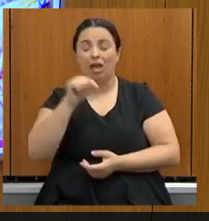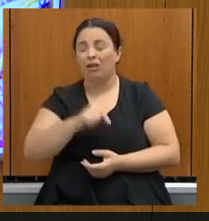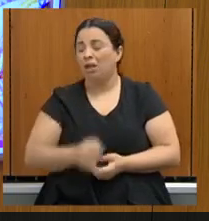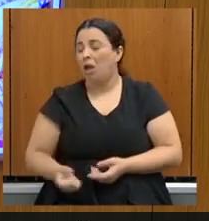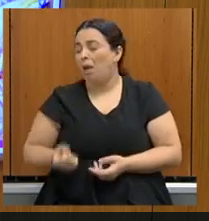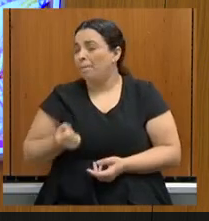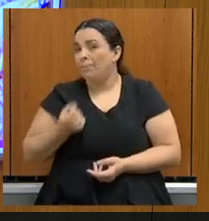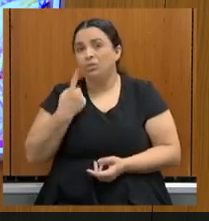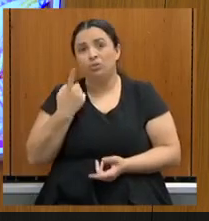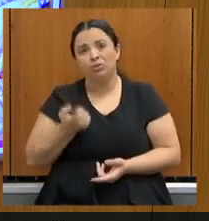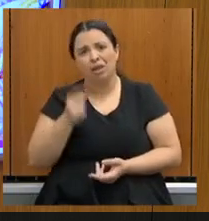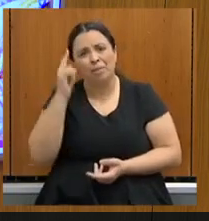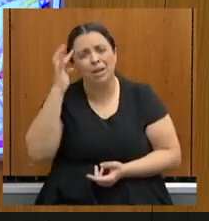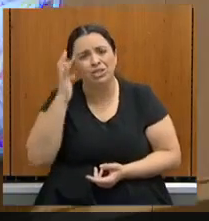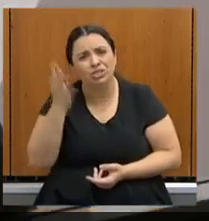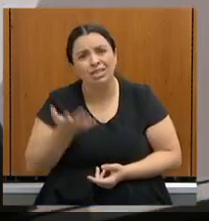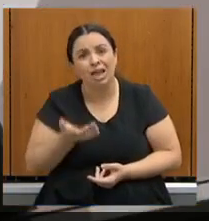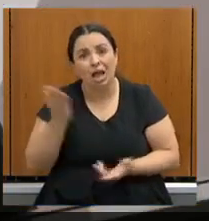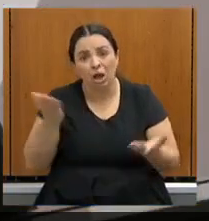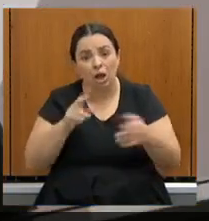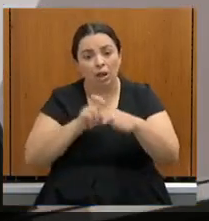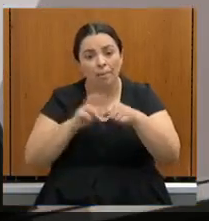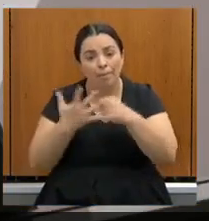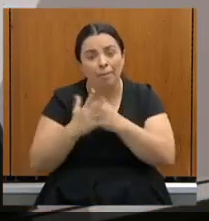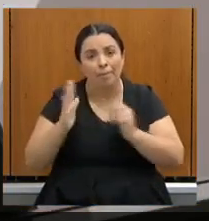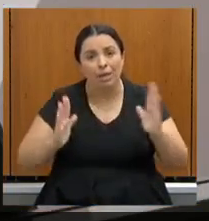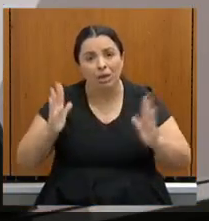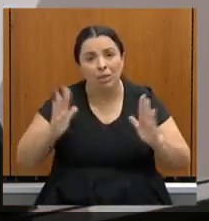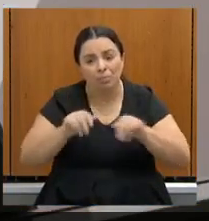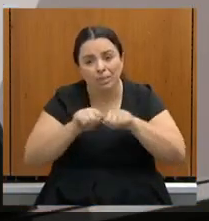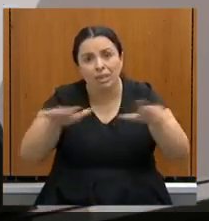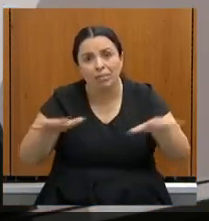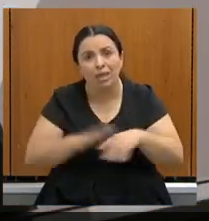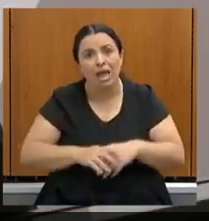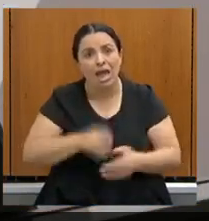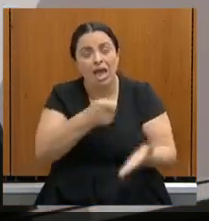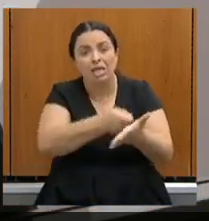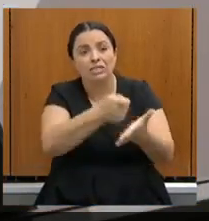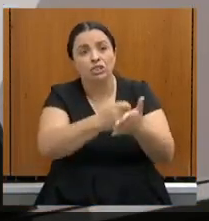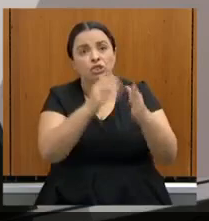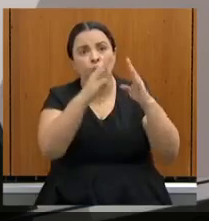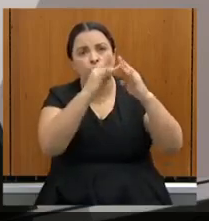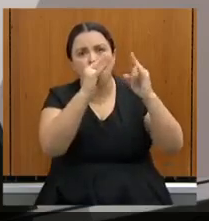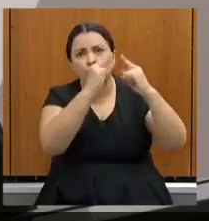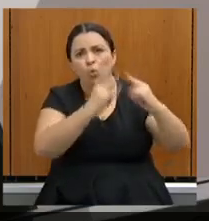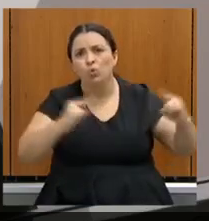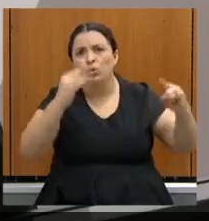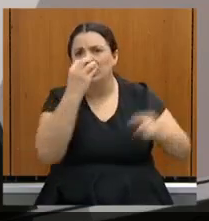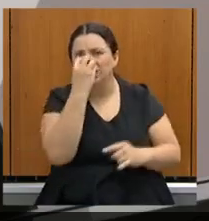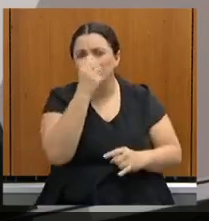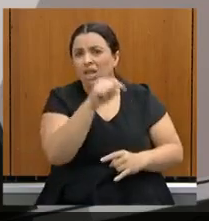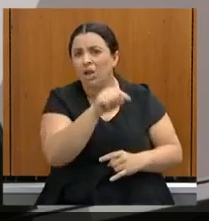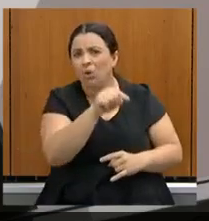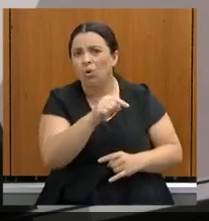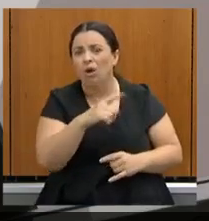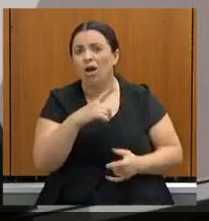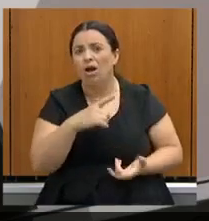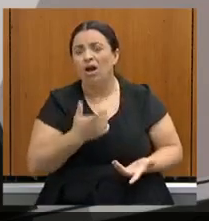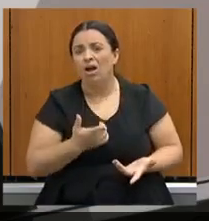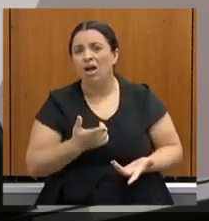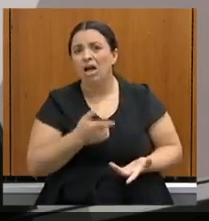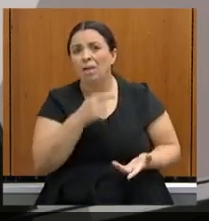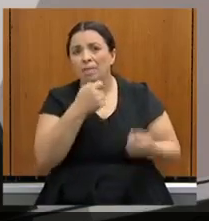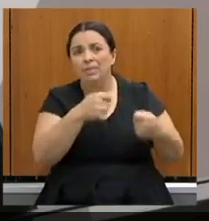pandemia, exigir que o circo que tem o dinheiro que ganha ontem e come hoje, tenha que